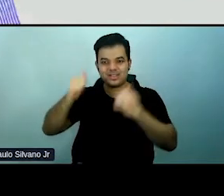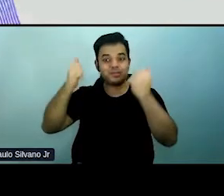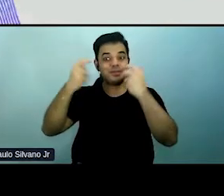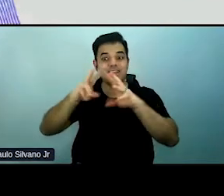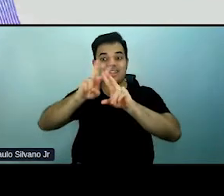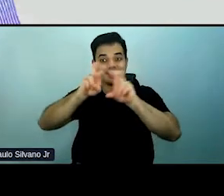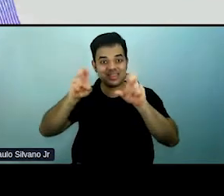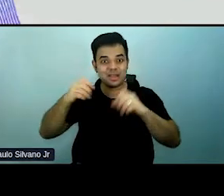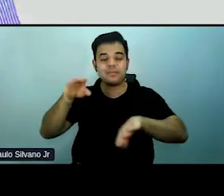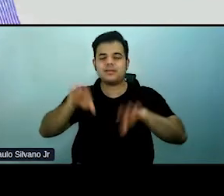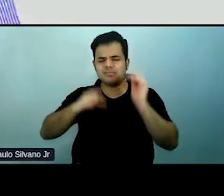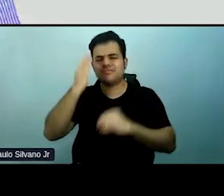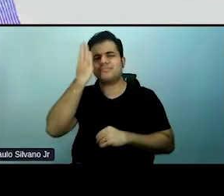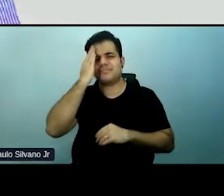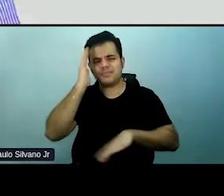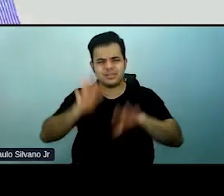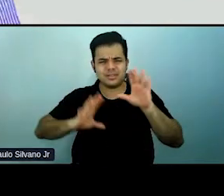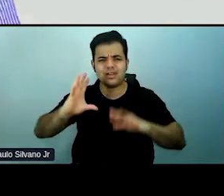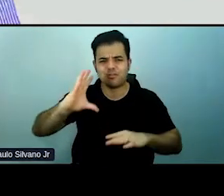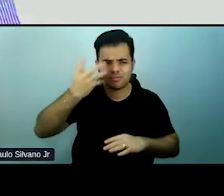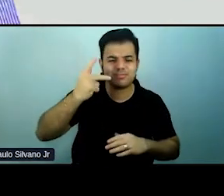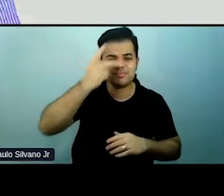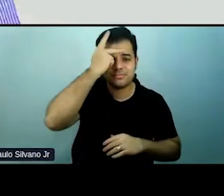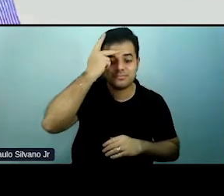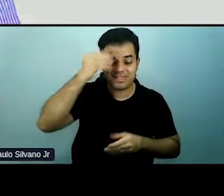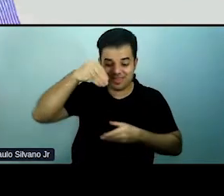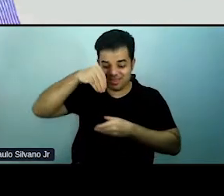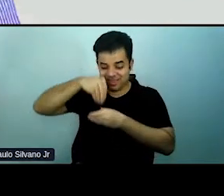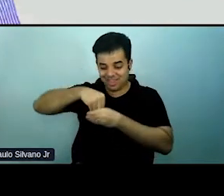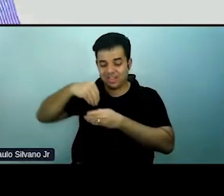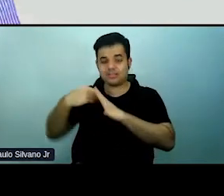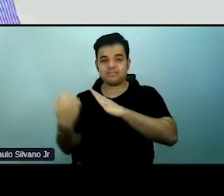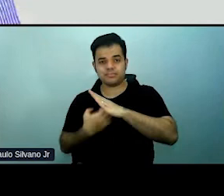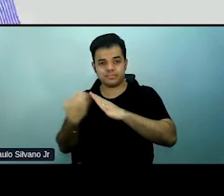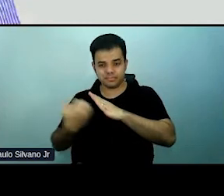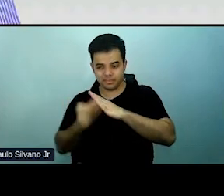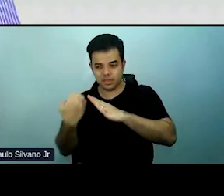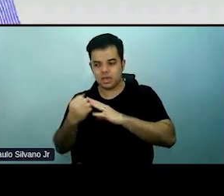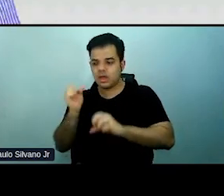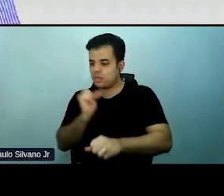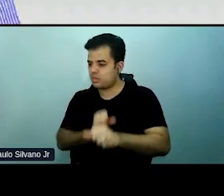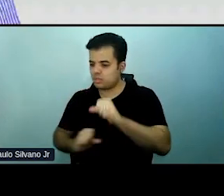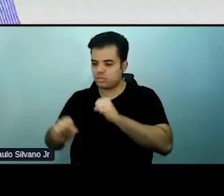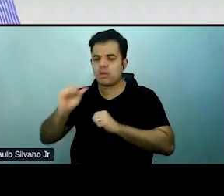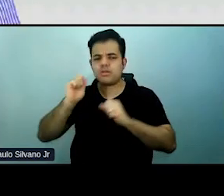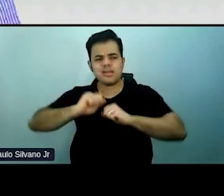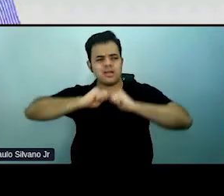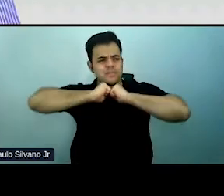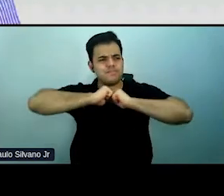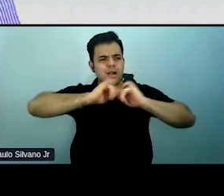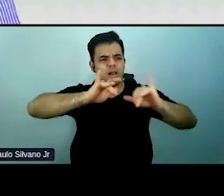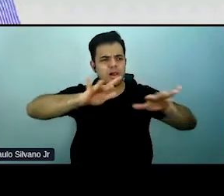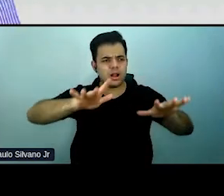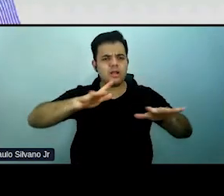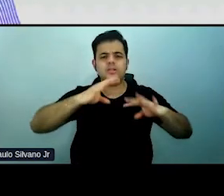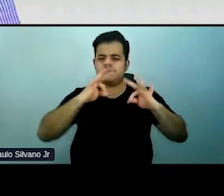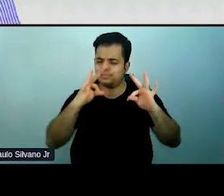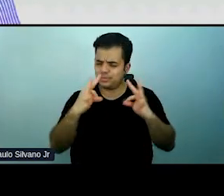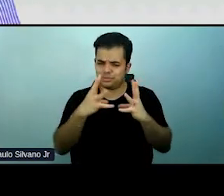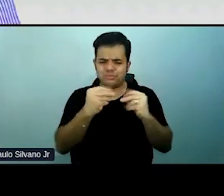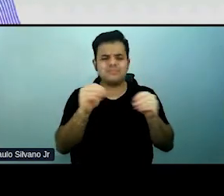sabe que muitas vezes ações que a gente faz internamente, isso daí promove diferentes ações que a gente pode repercutir no mercado